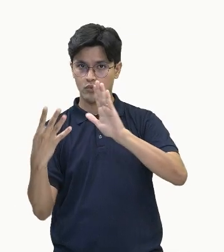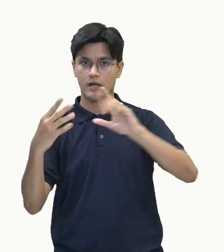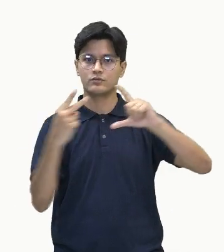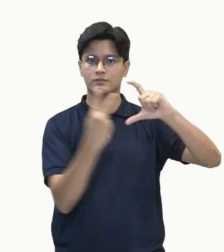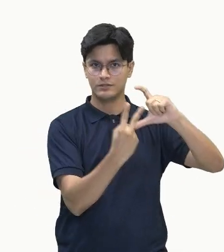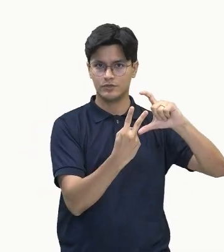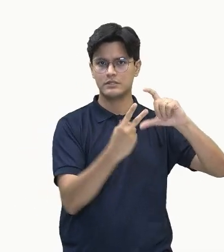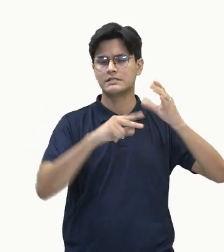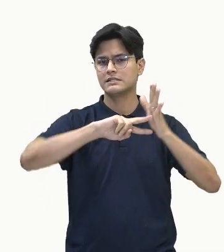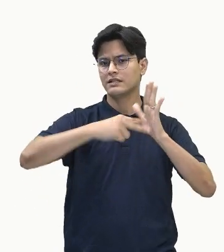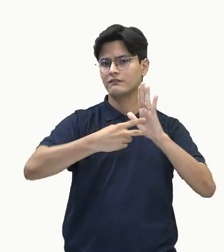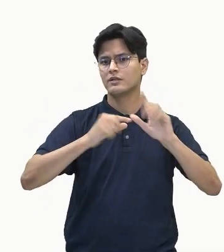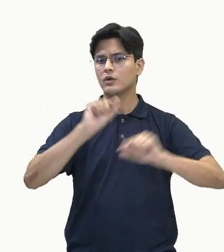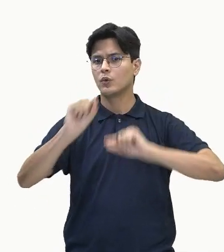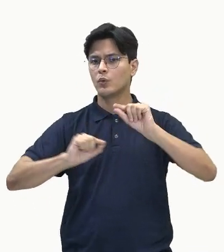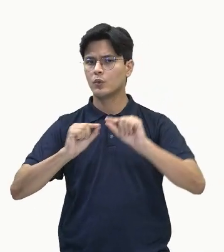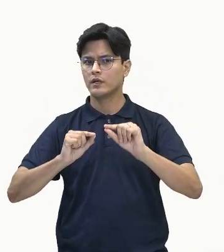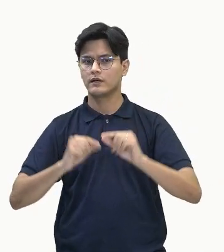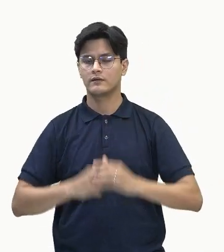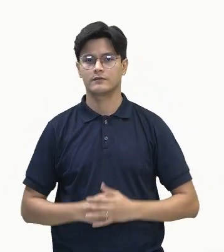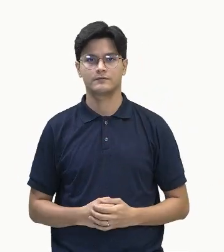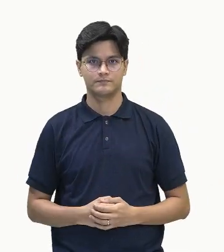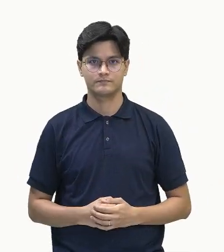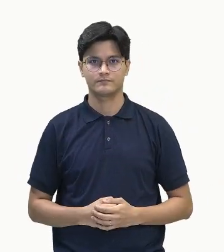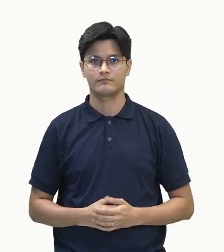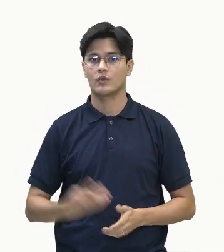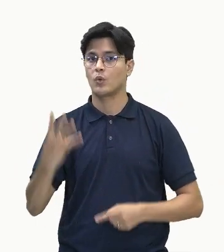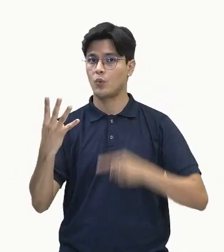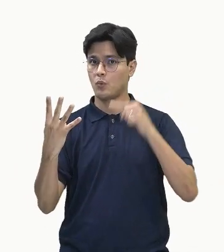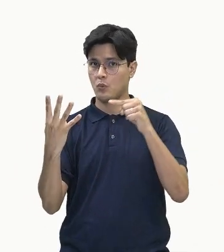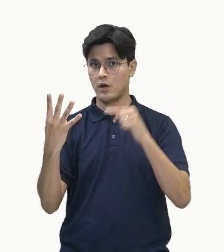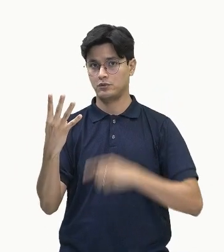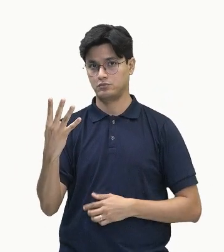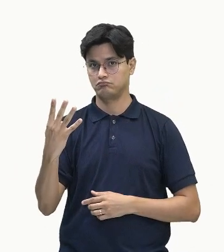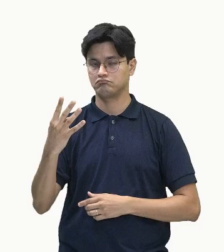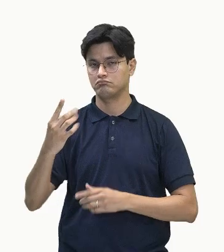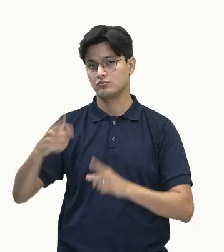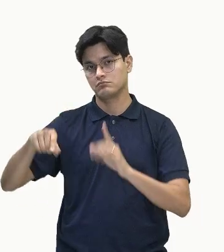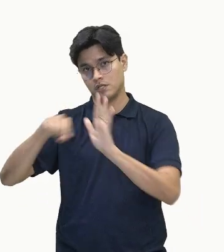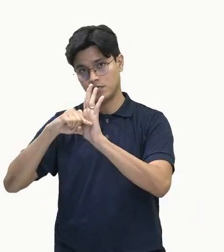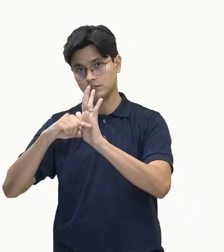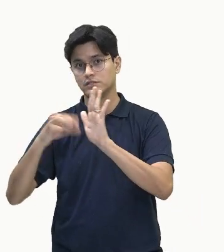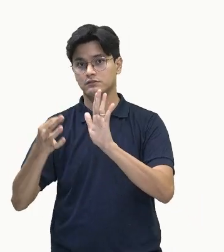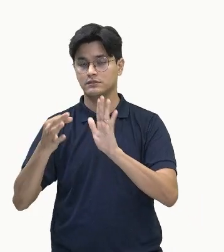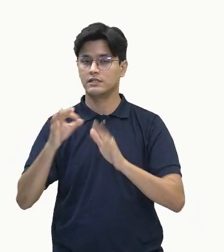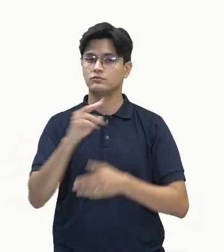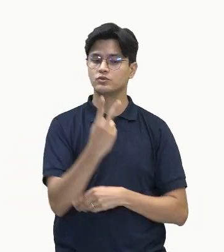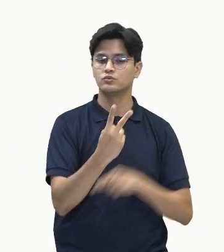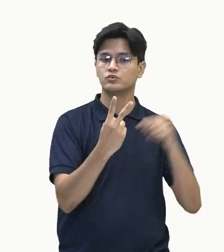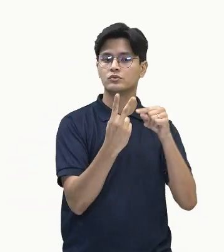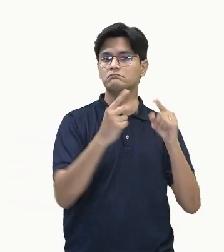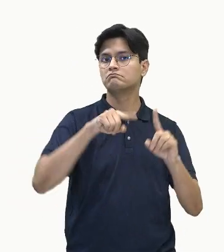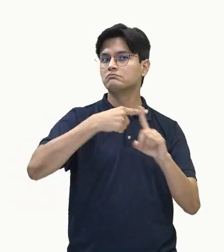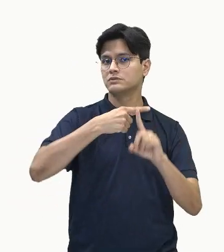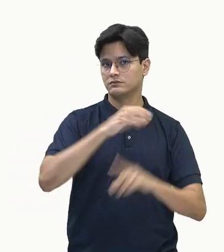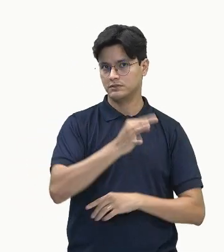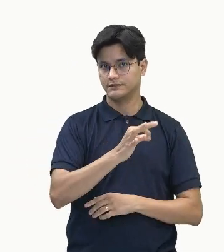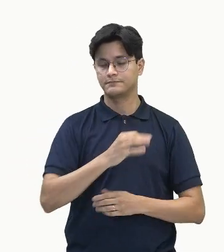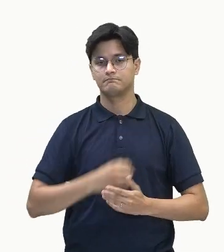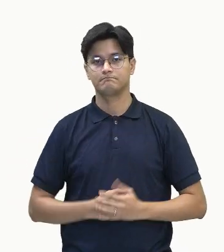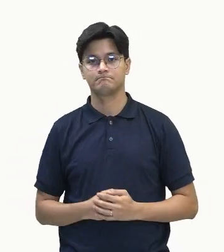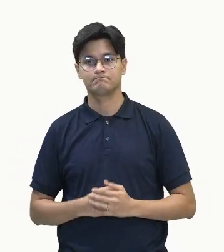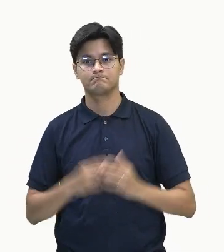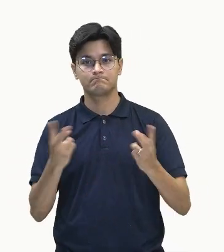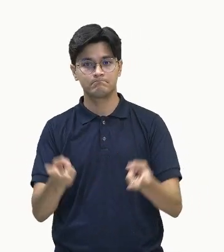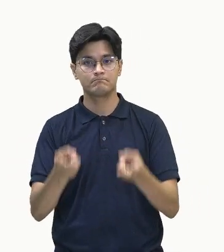seja, 4 negativo e 2 positivo. Reparem novamente, tá? Que a partir aqui